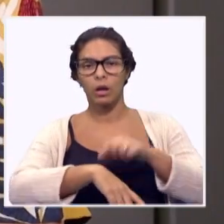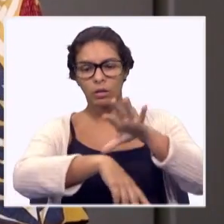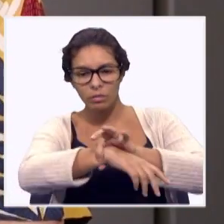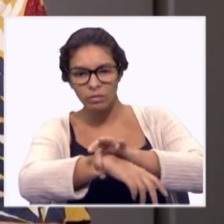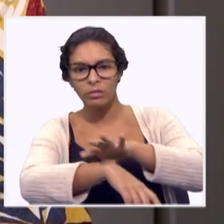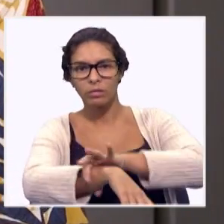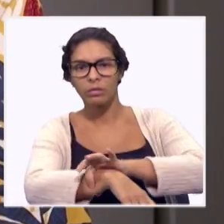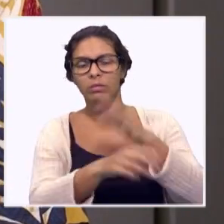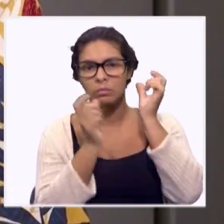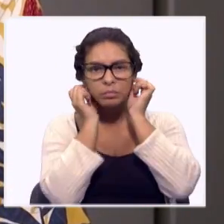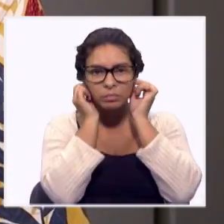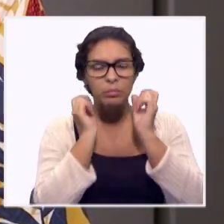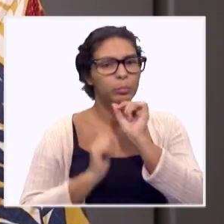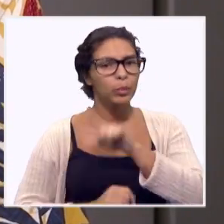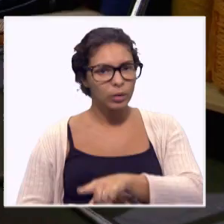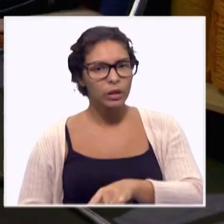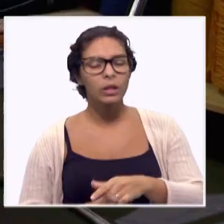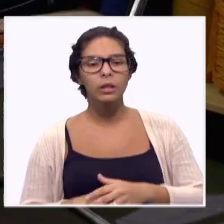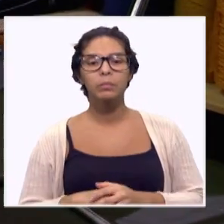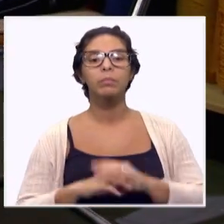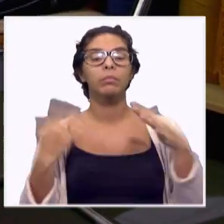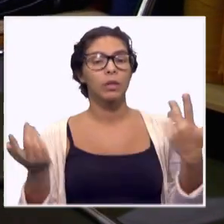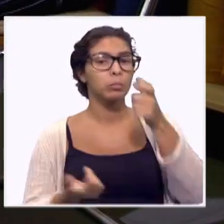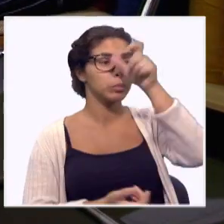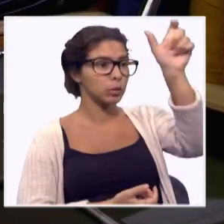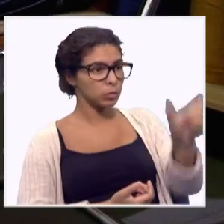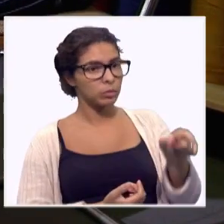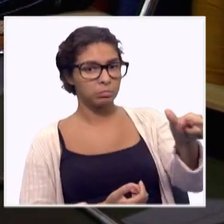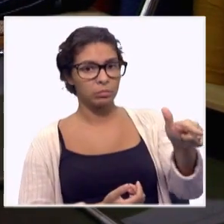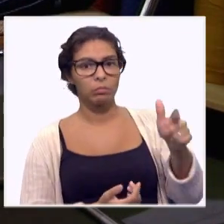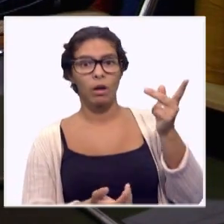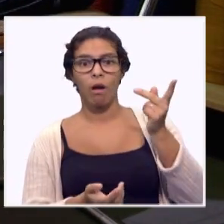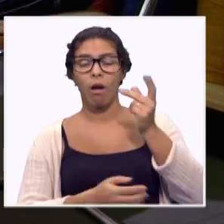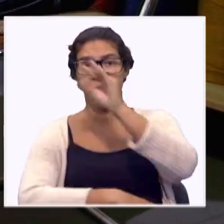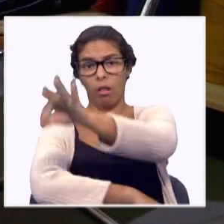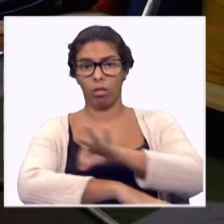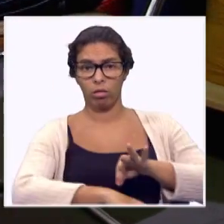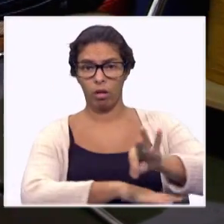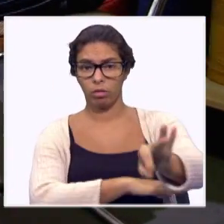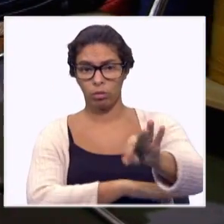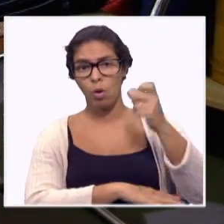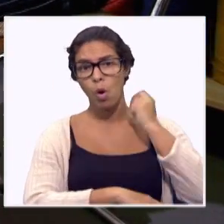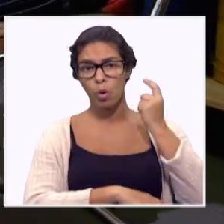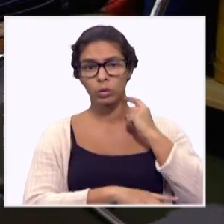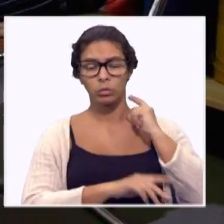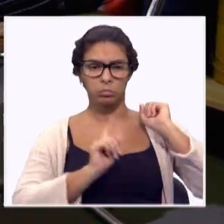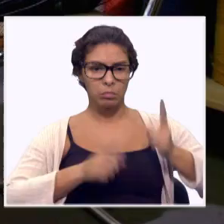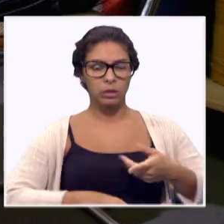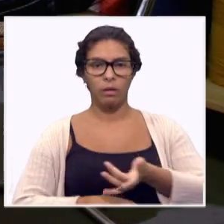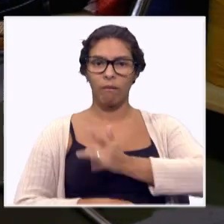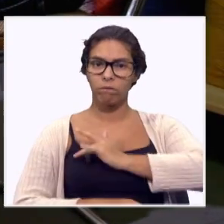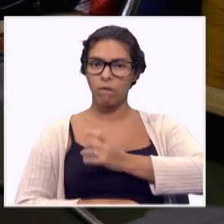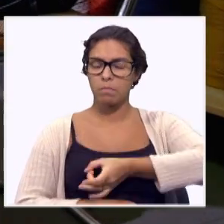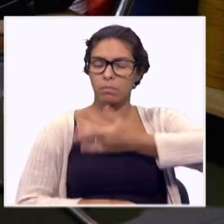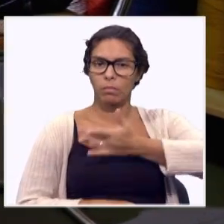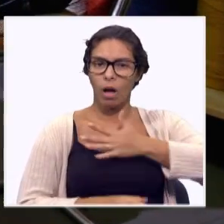micro macramé. E como é que alguém como tu, que começa por estudar arquitetura, se apaixona pelo macramé?